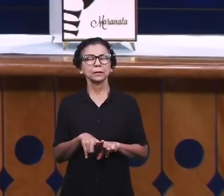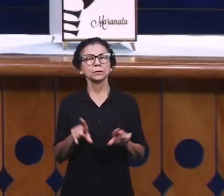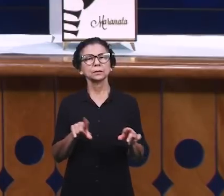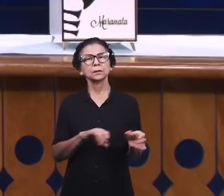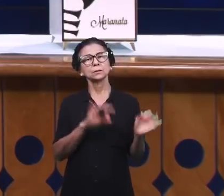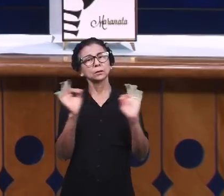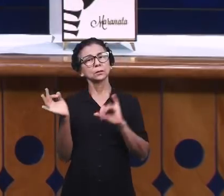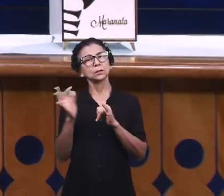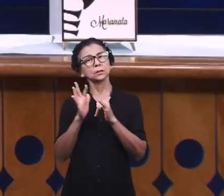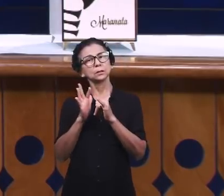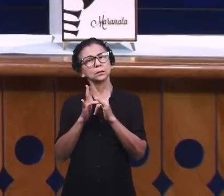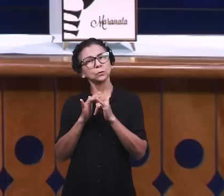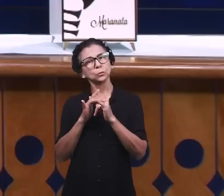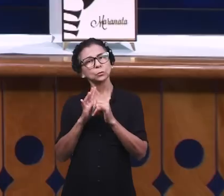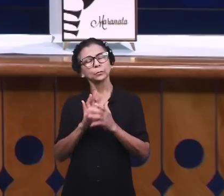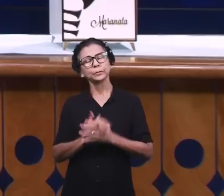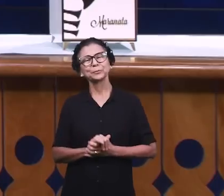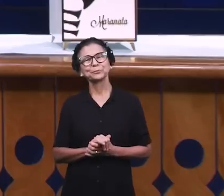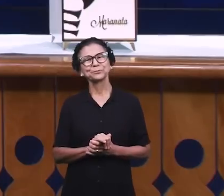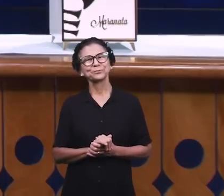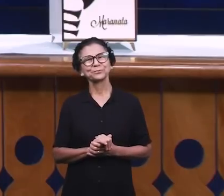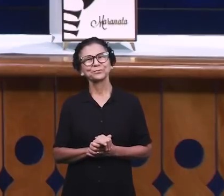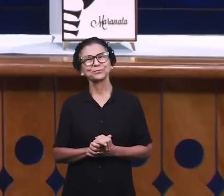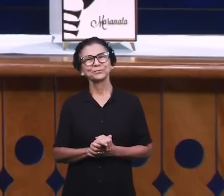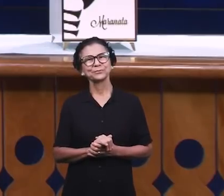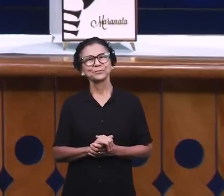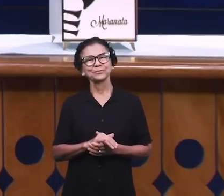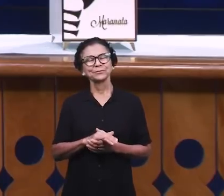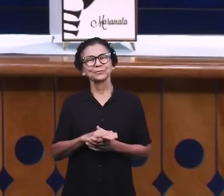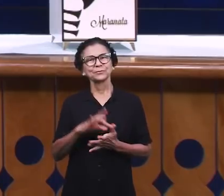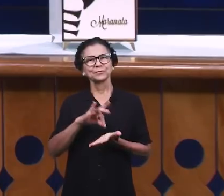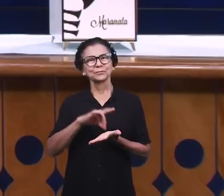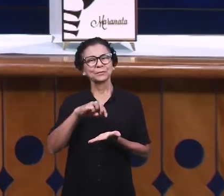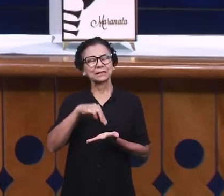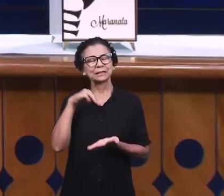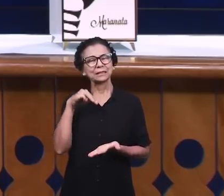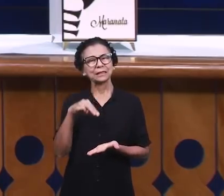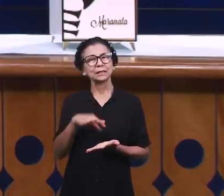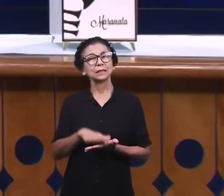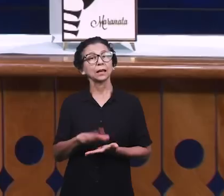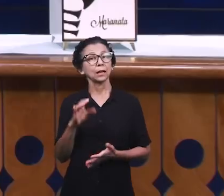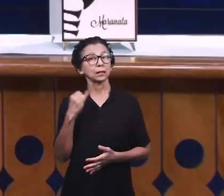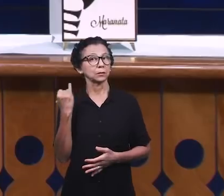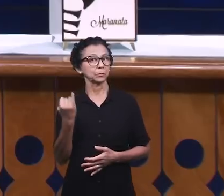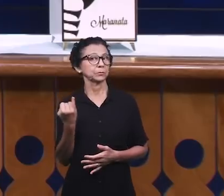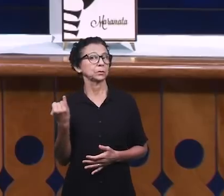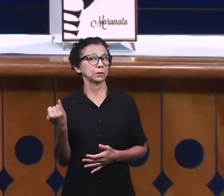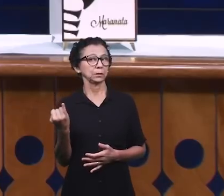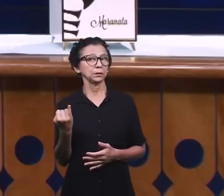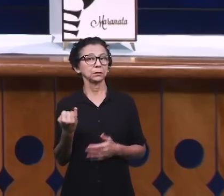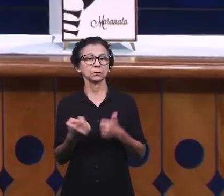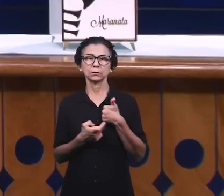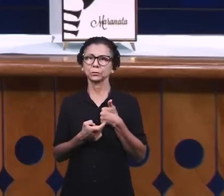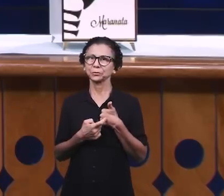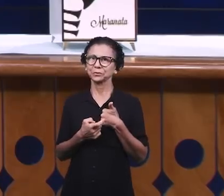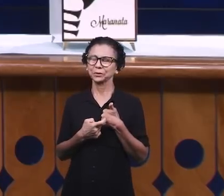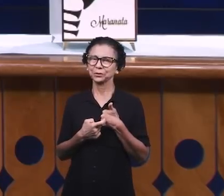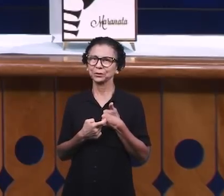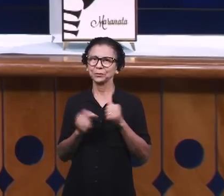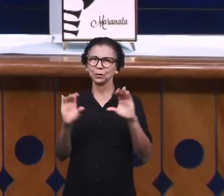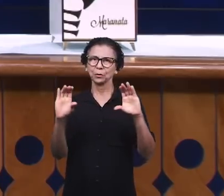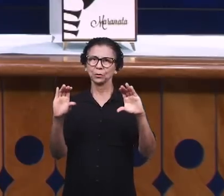Cristã Maranata no YouTube. E para você que está no YouTube, a gente sempre lembra de dizer da importância de você curtir,